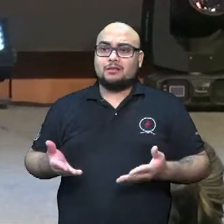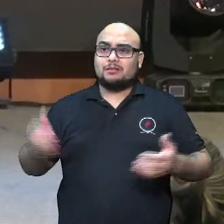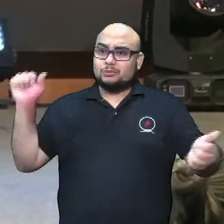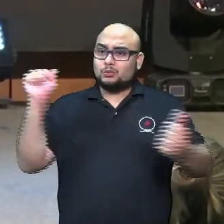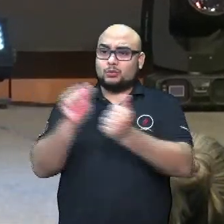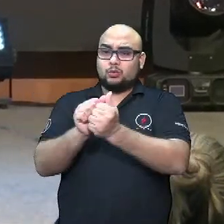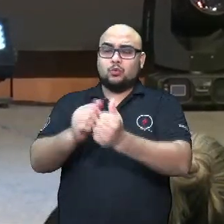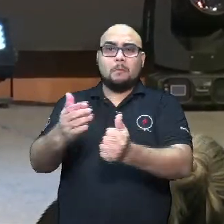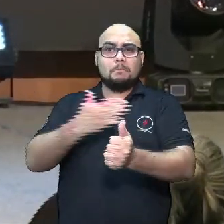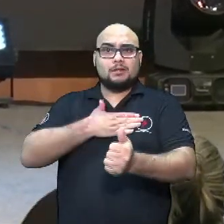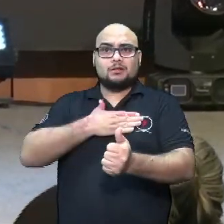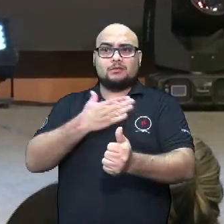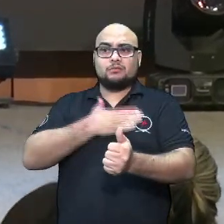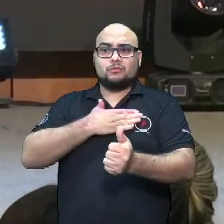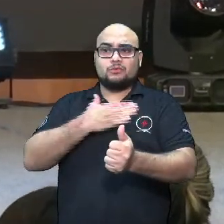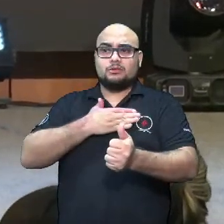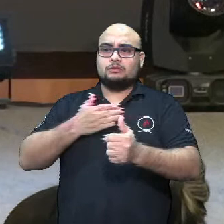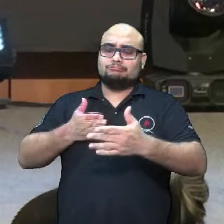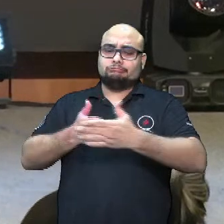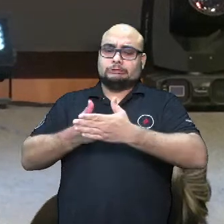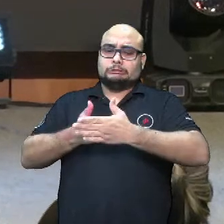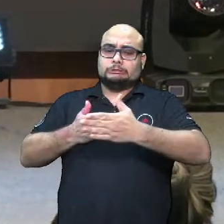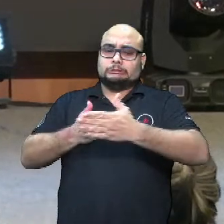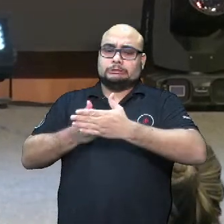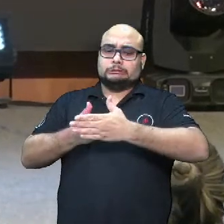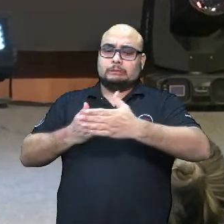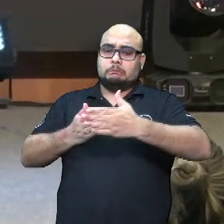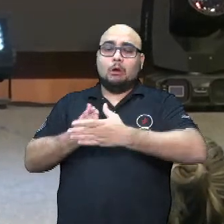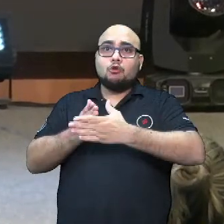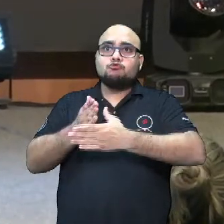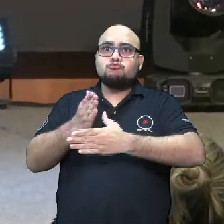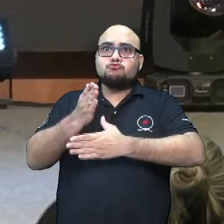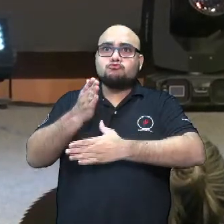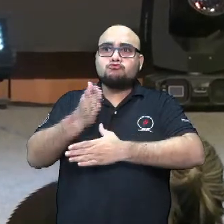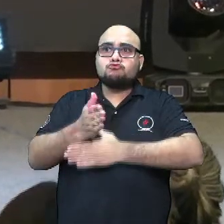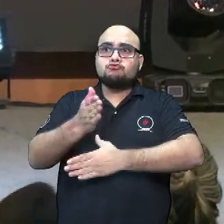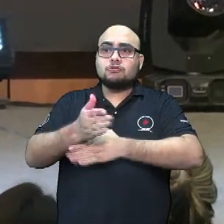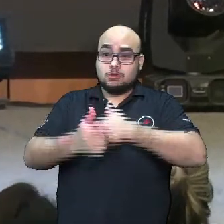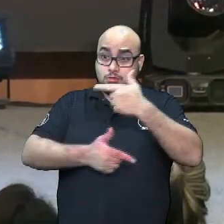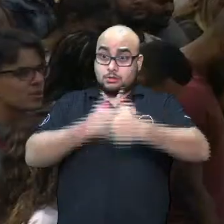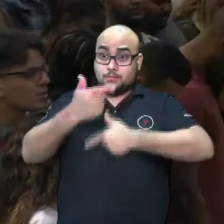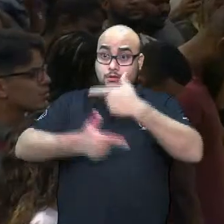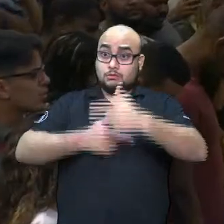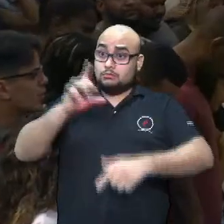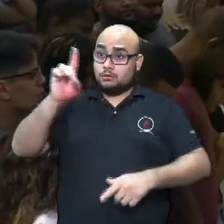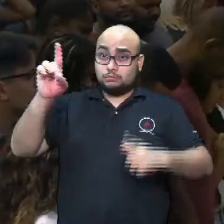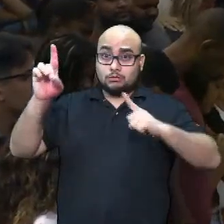parar. Oh, você não está entendendo isso aqui? É uma obra que Deus tem para fazer com você.